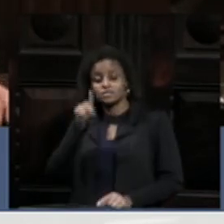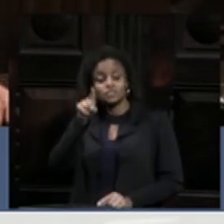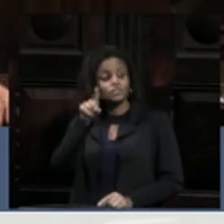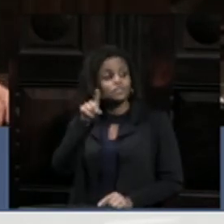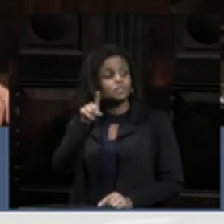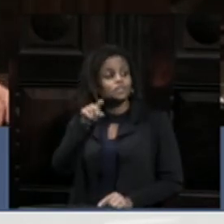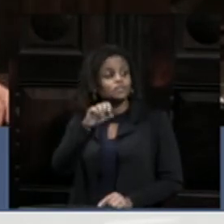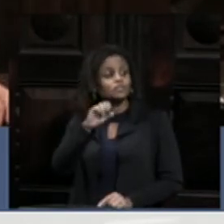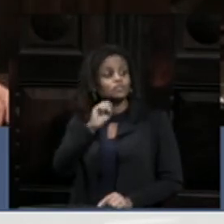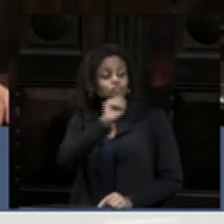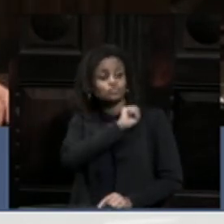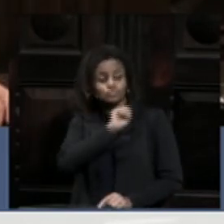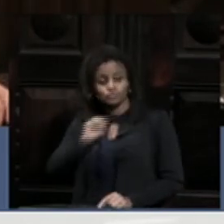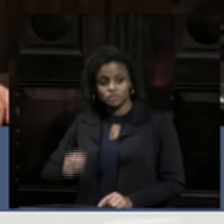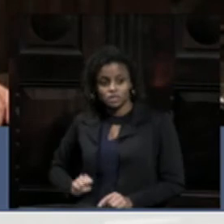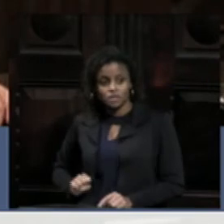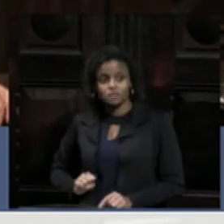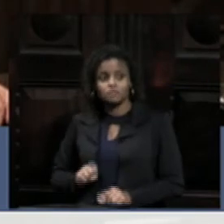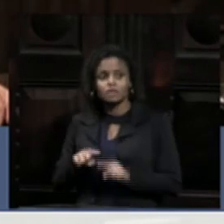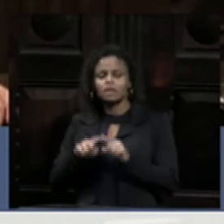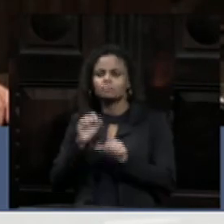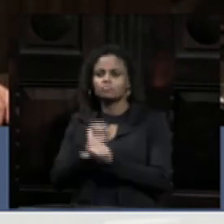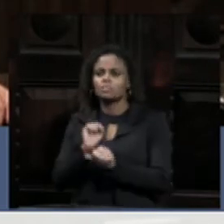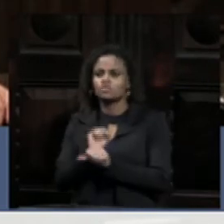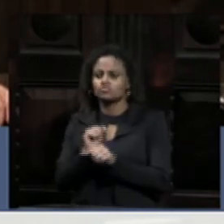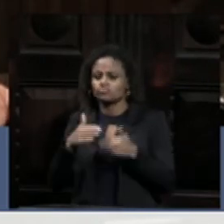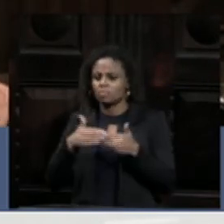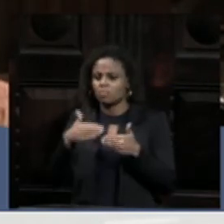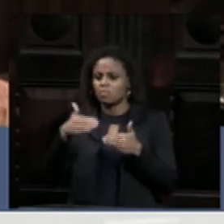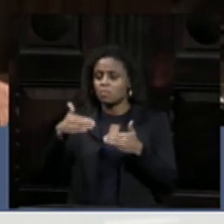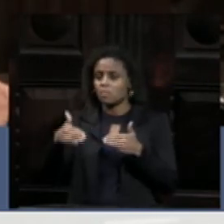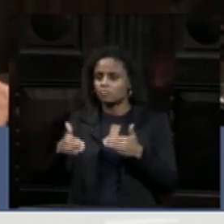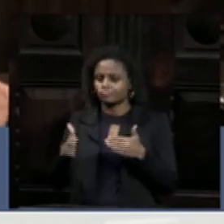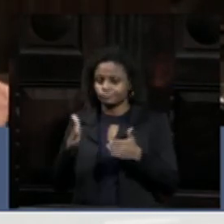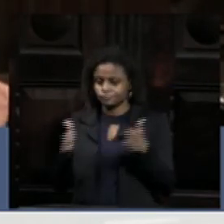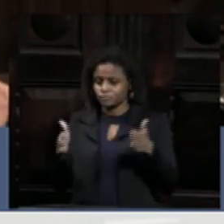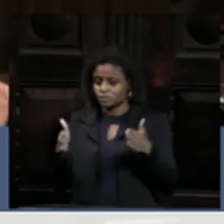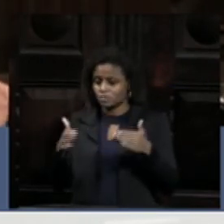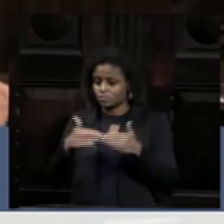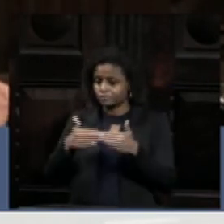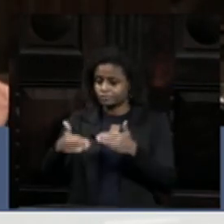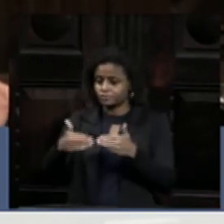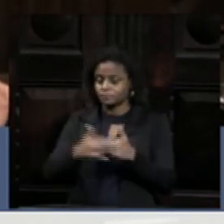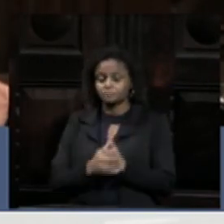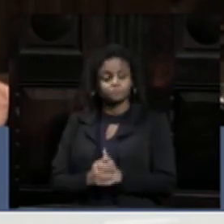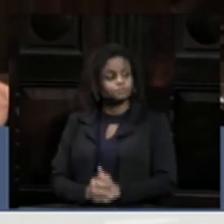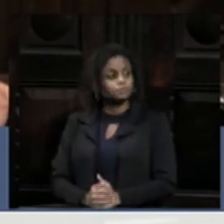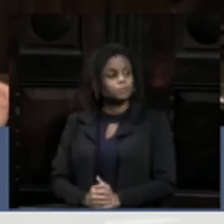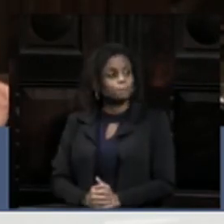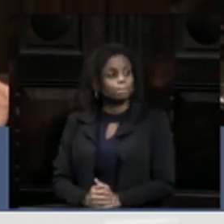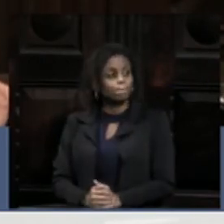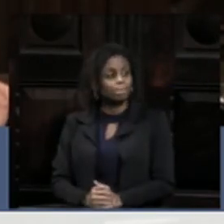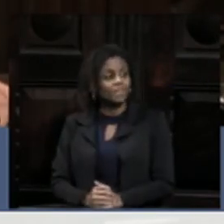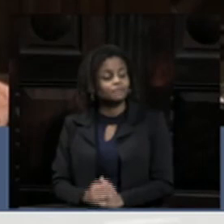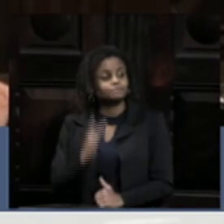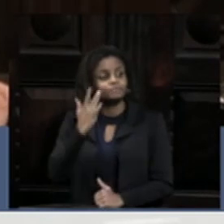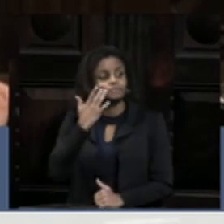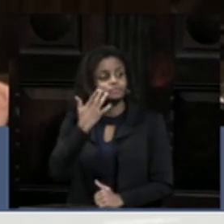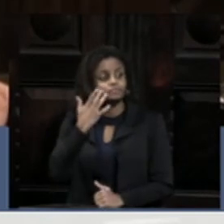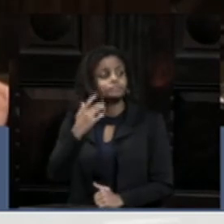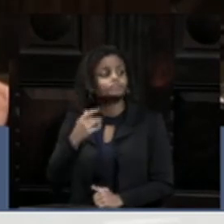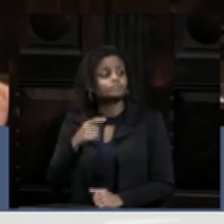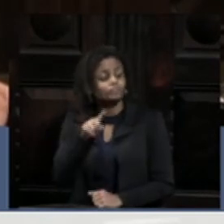pedido prorrogação de prazo ao Supremo Tribunal Federal, essa regulamentação terá